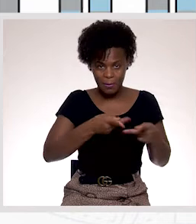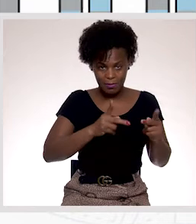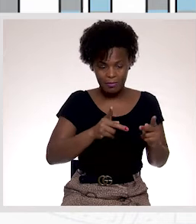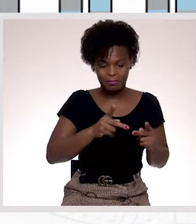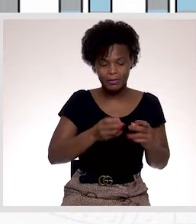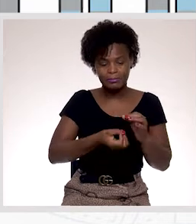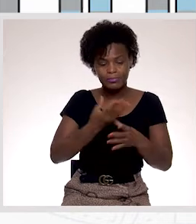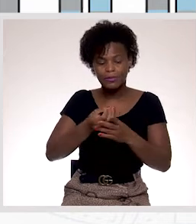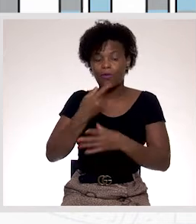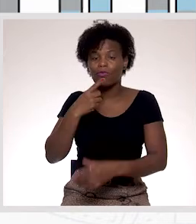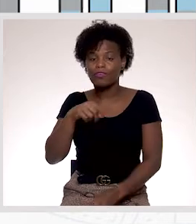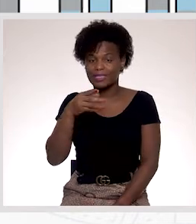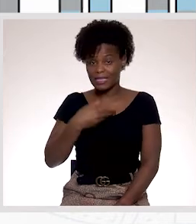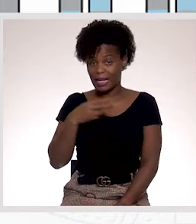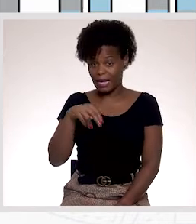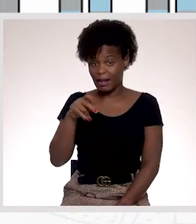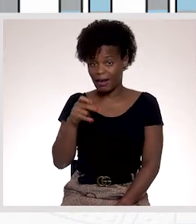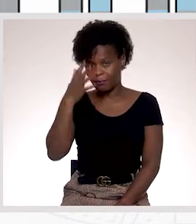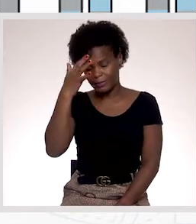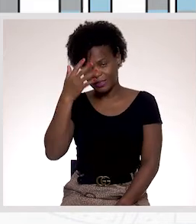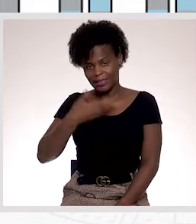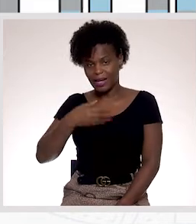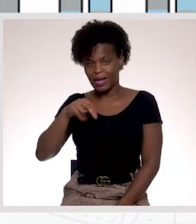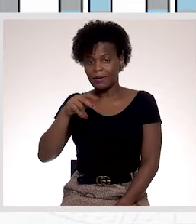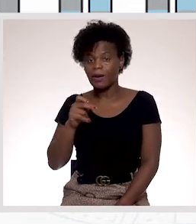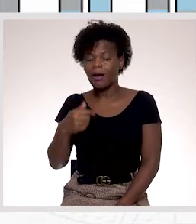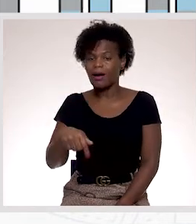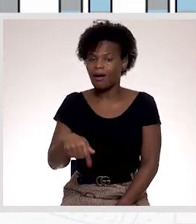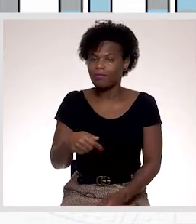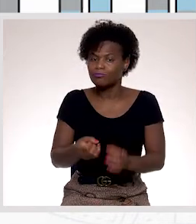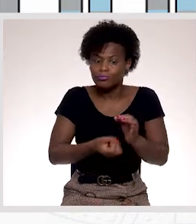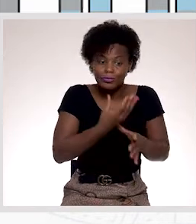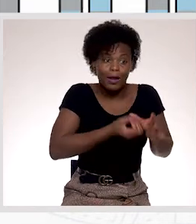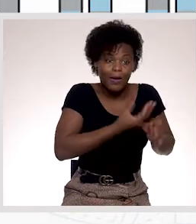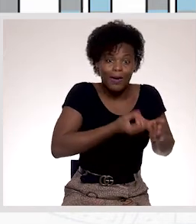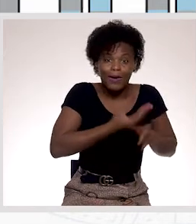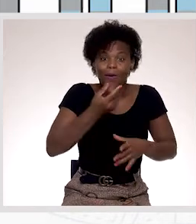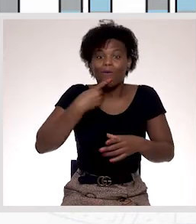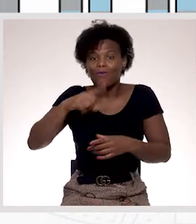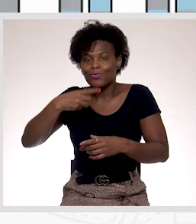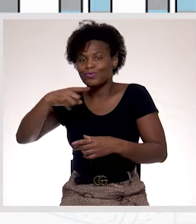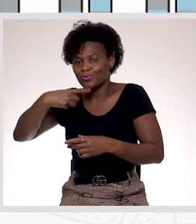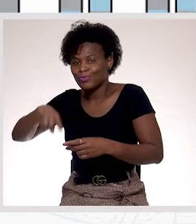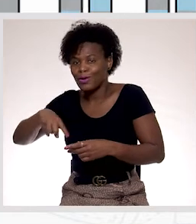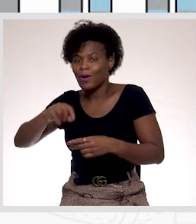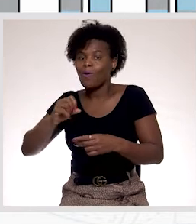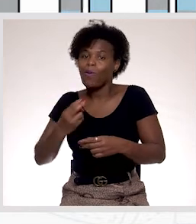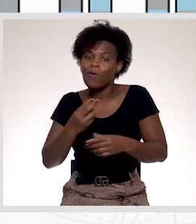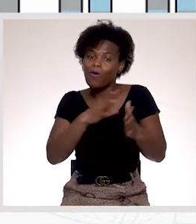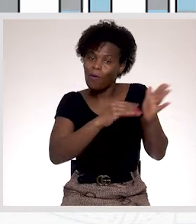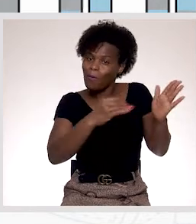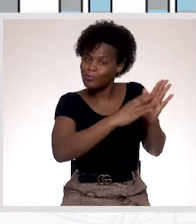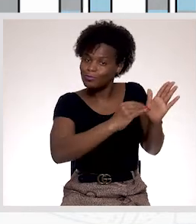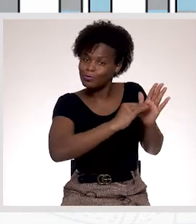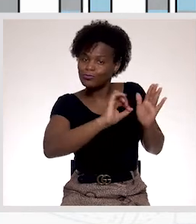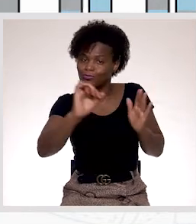da replicação do DNA. A replicação do DNA é a capacidade que o DNA tem de autorreproduzir ou autoduplicar, ou seja, de fazer a